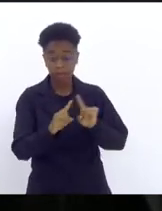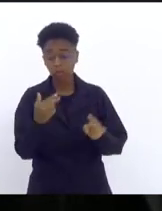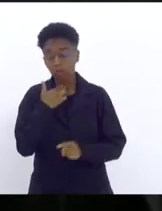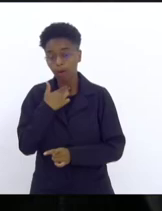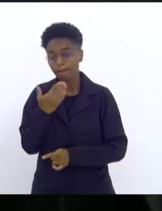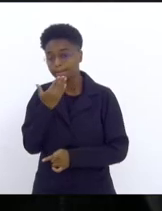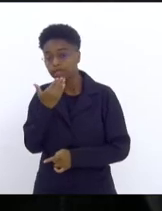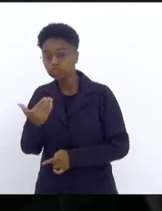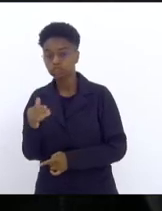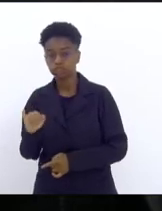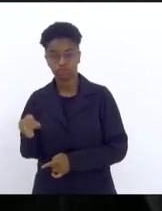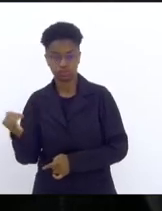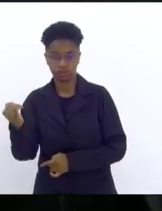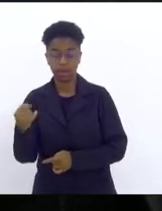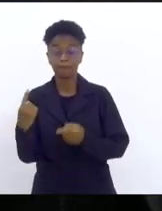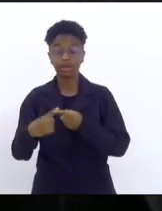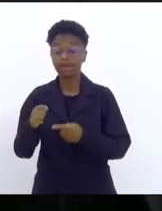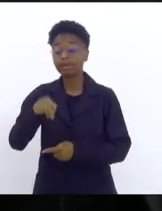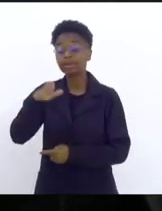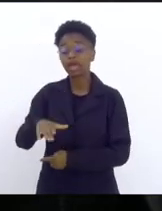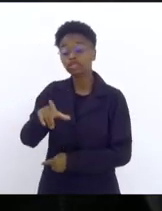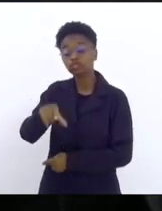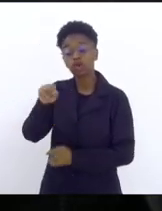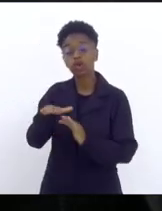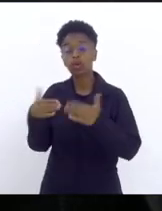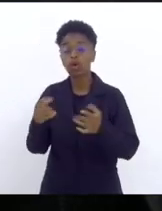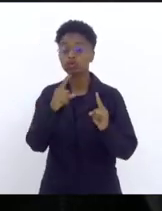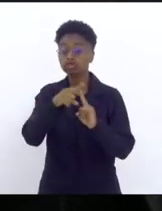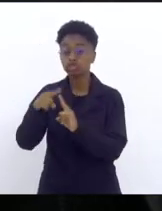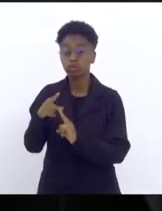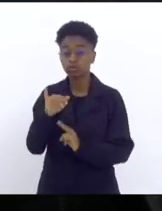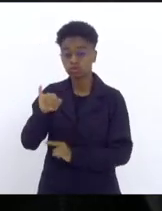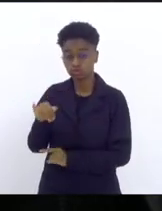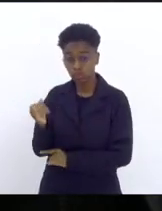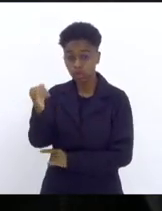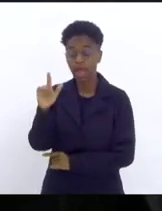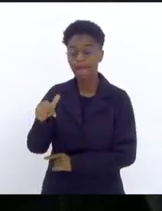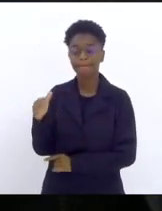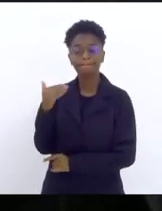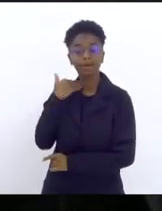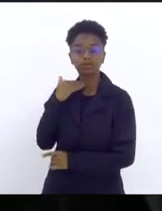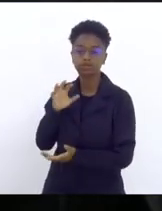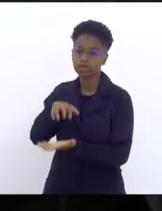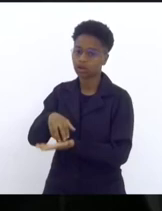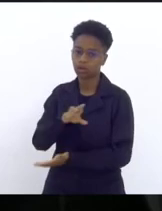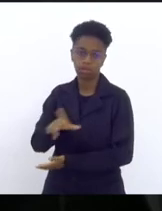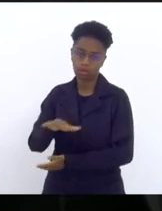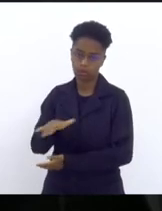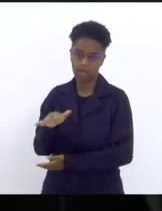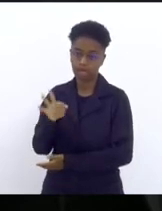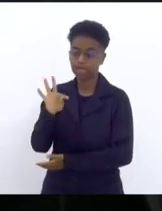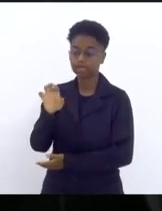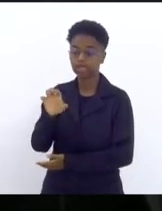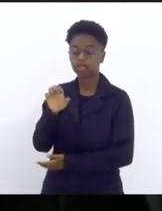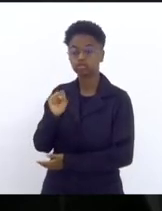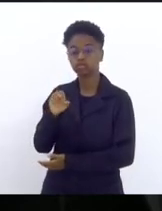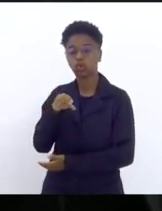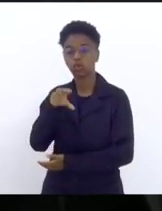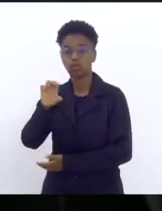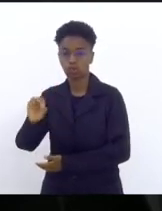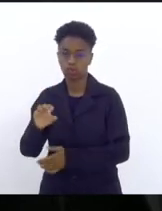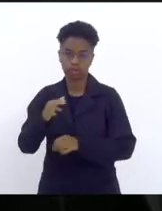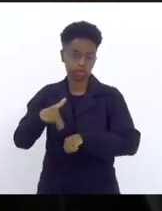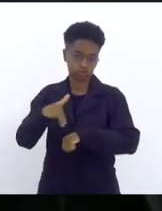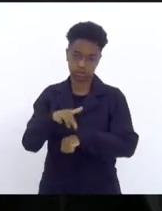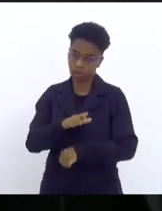é o branco Central independente não é o Tesouro Nacional